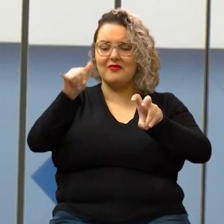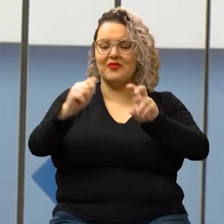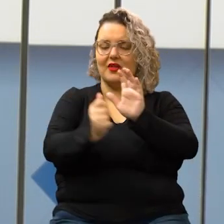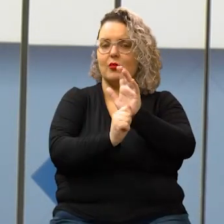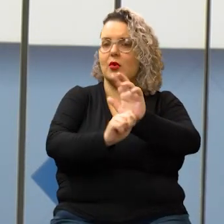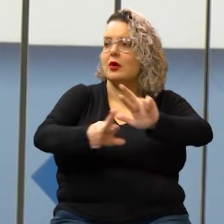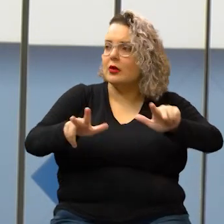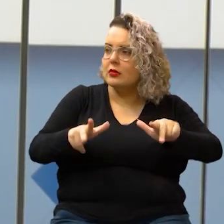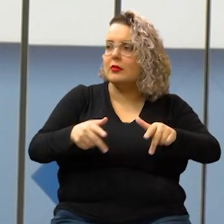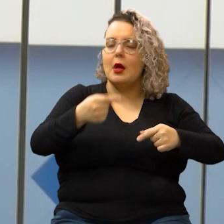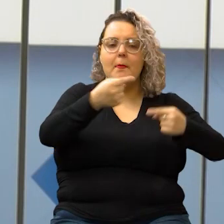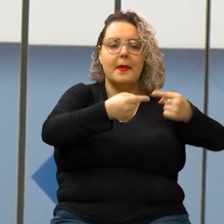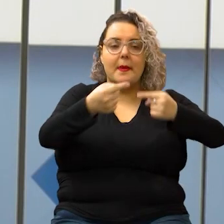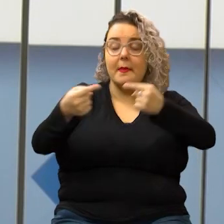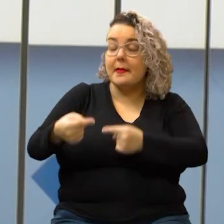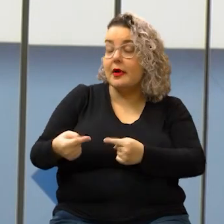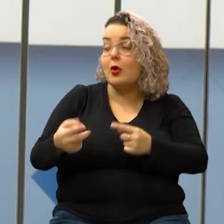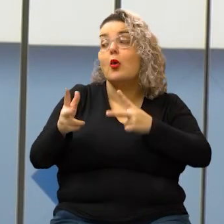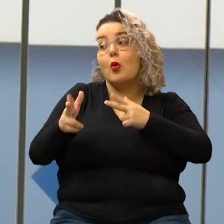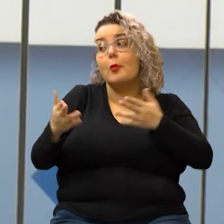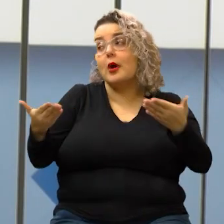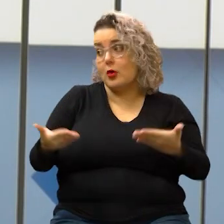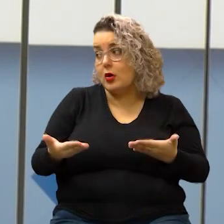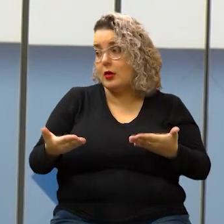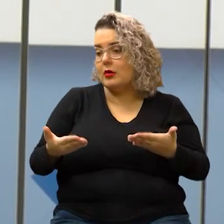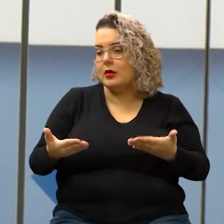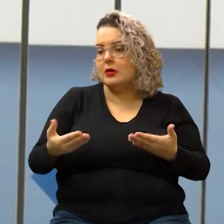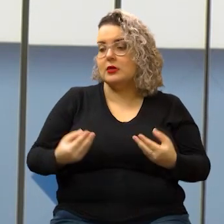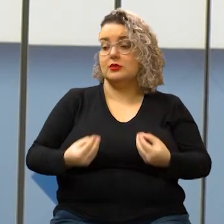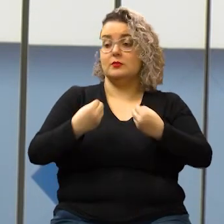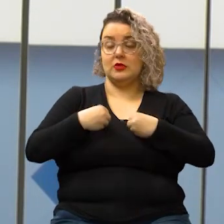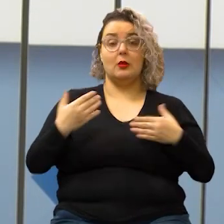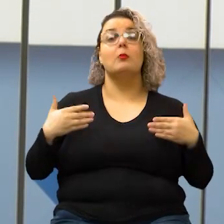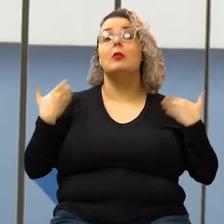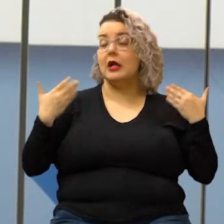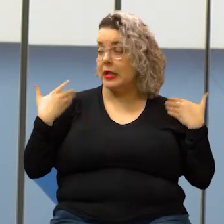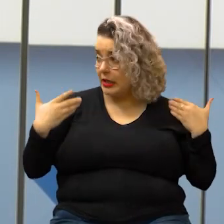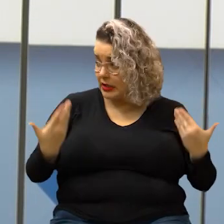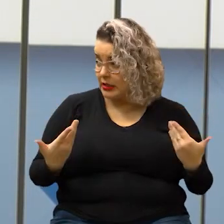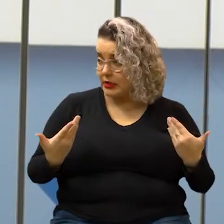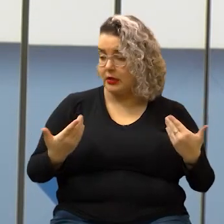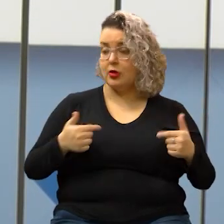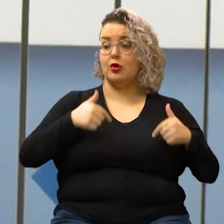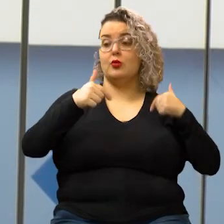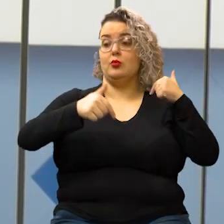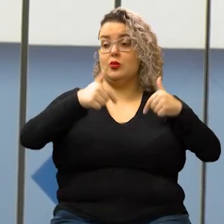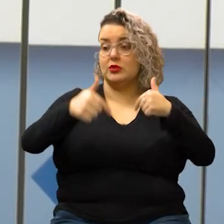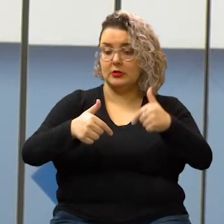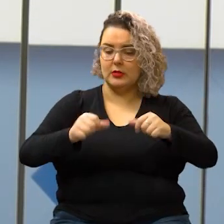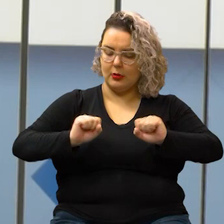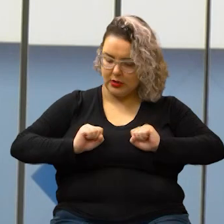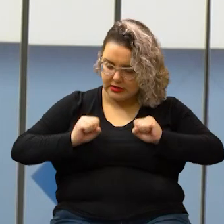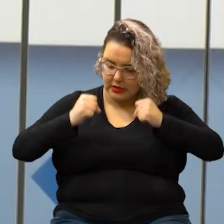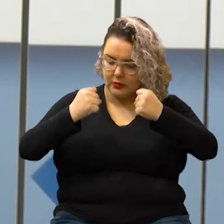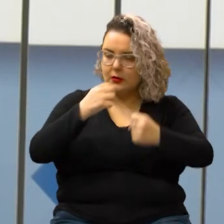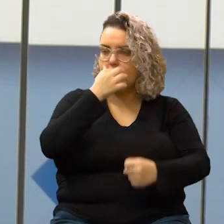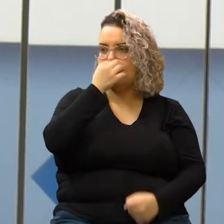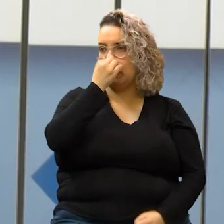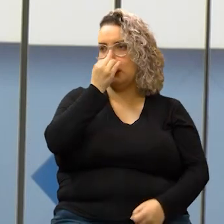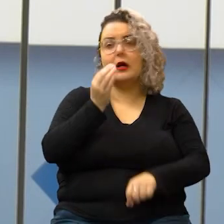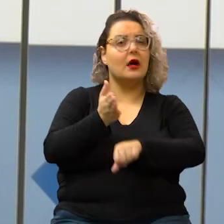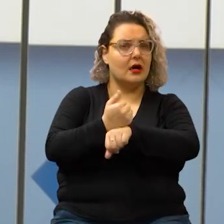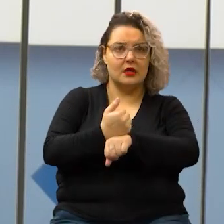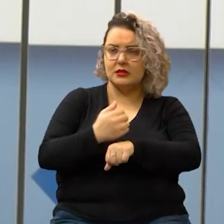tão abordado como está sendo agora. E isso me traz uma alegria por trabalhar com essa bandeira, até mesmo antes da